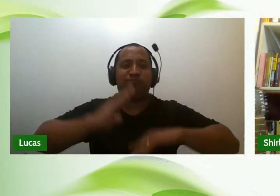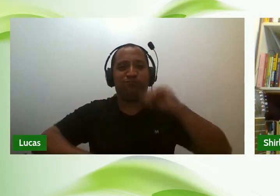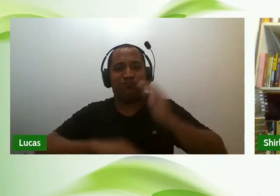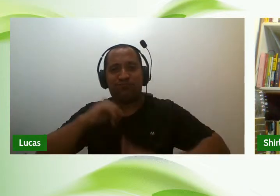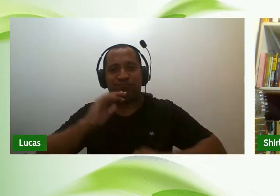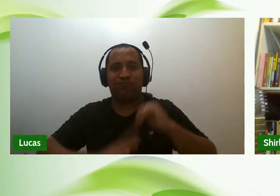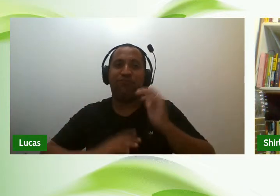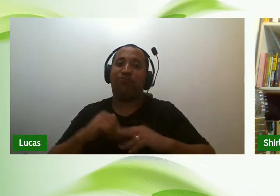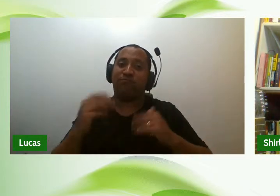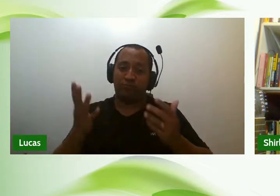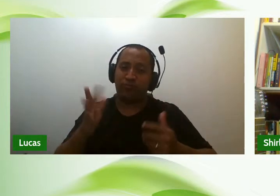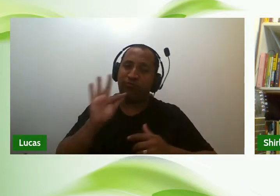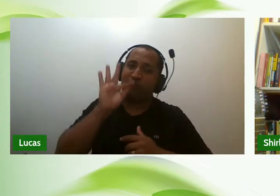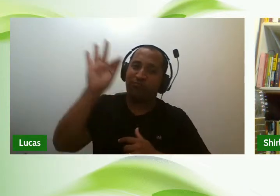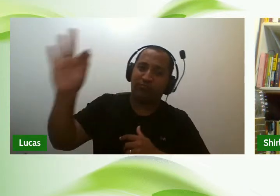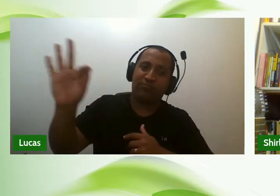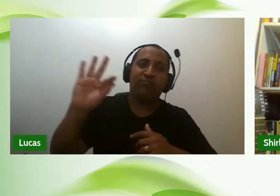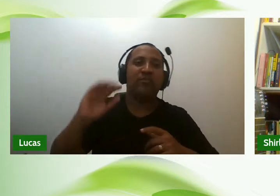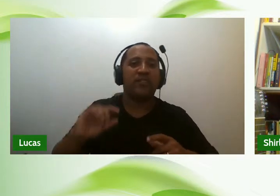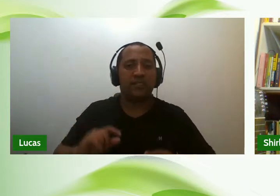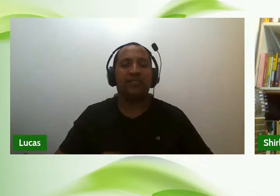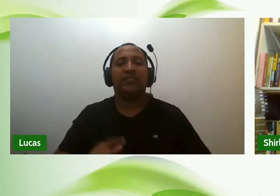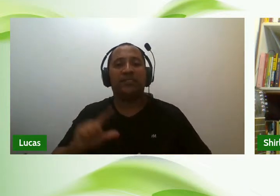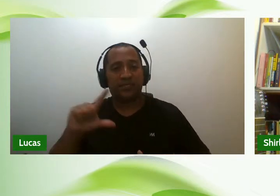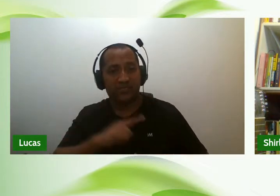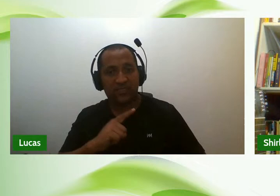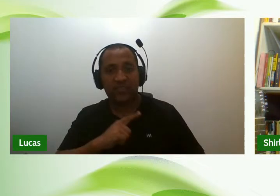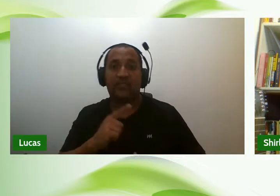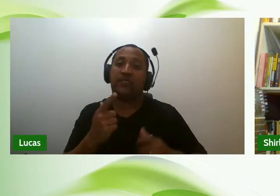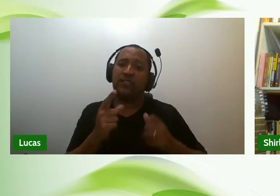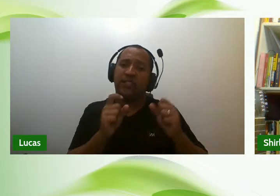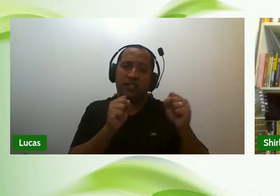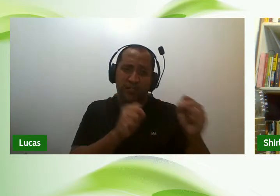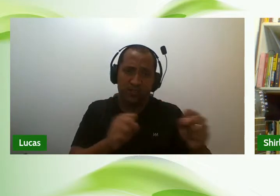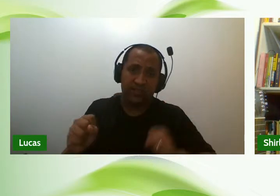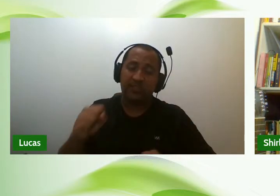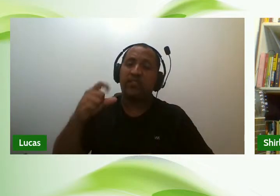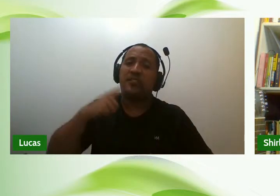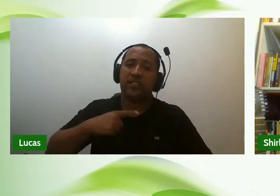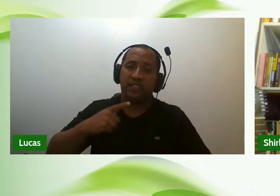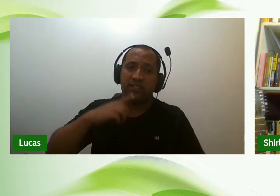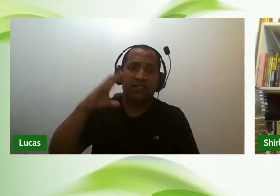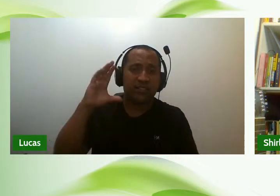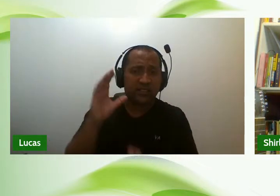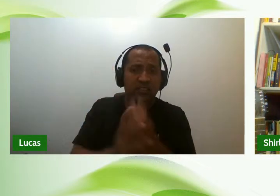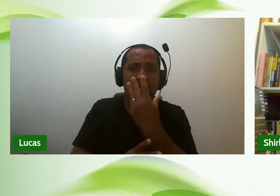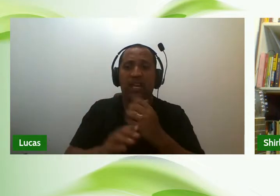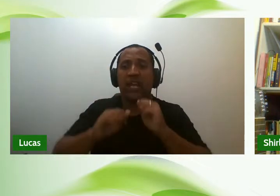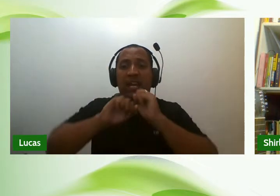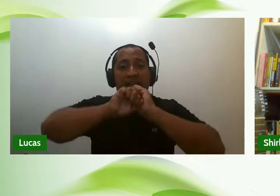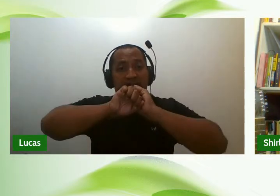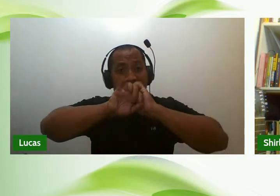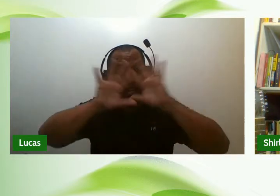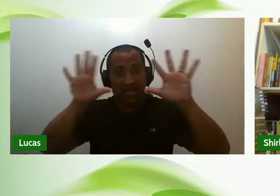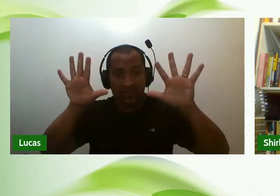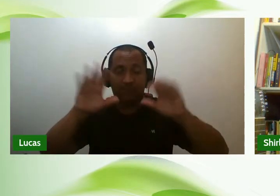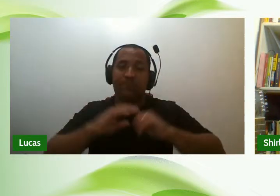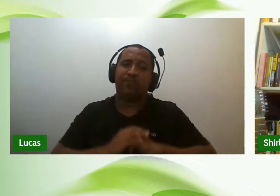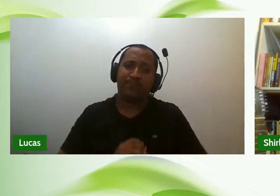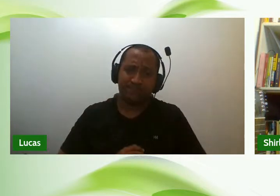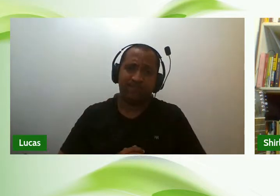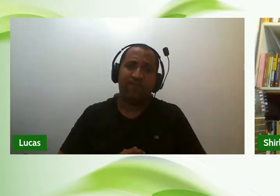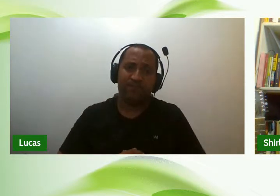né, a habilidade do futuro, que cada vez mais emerge, que tenhamos essa clareza,